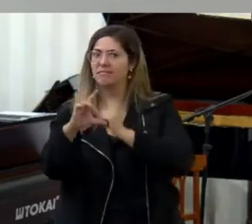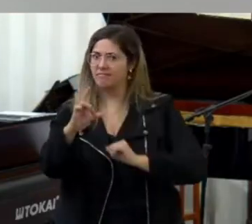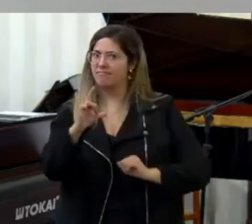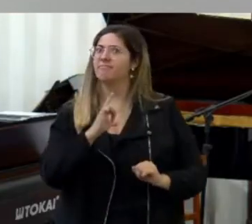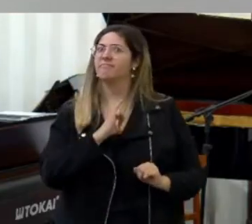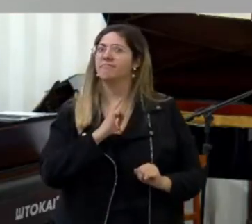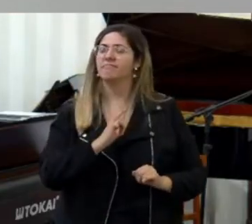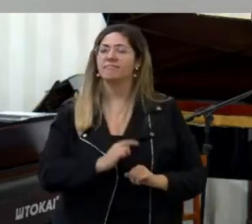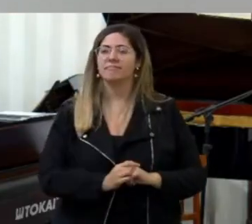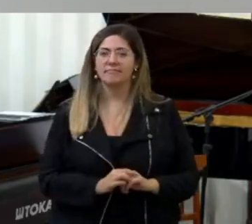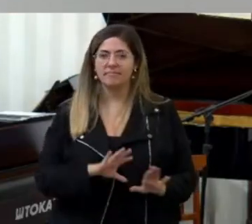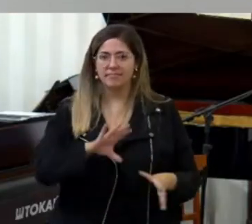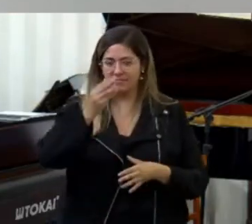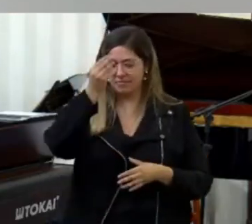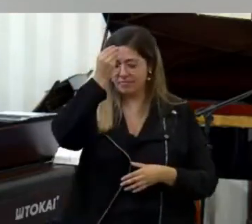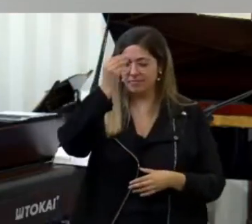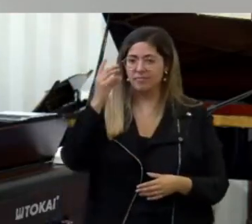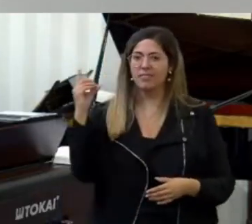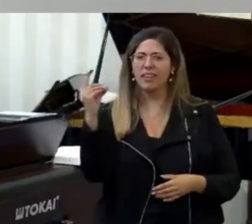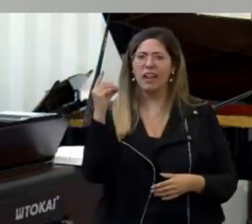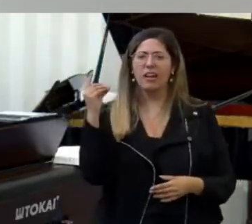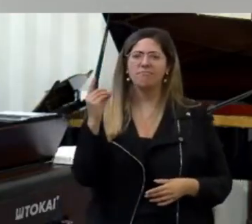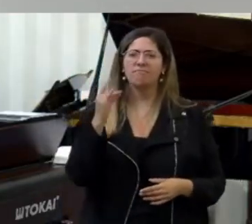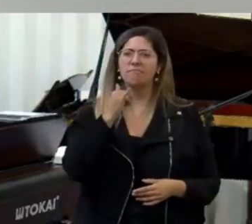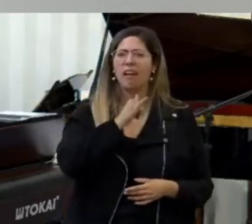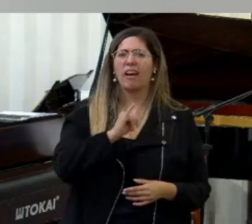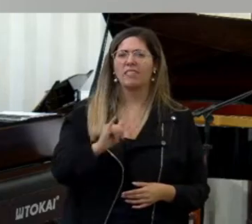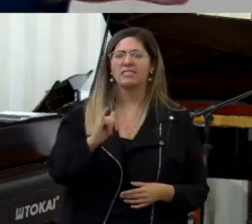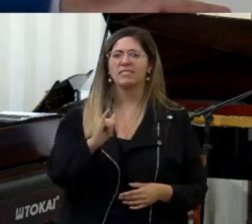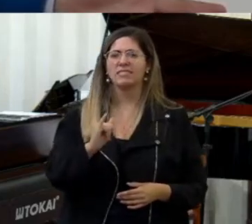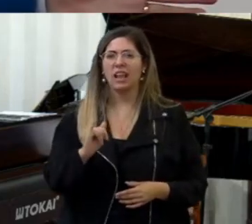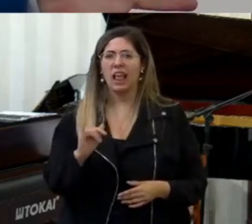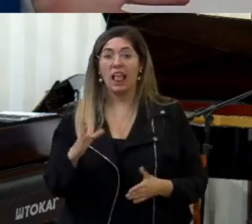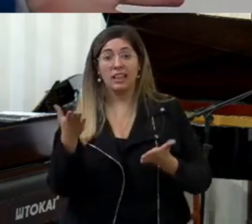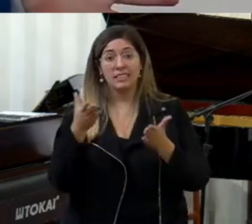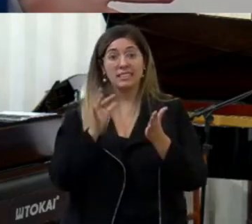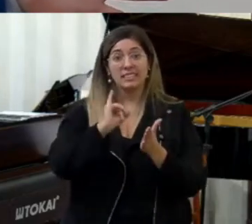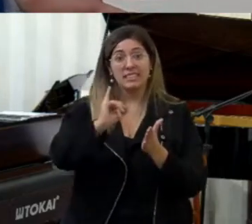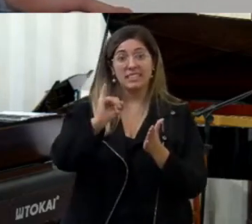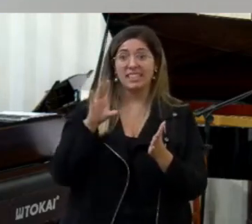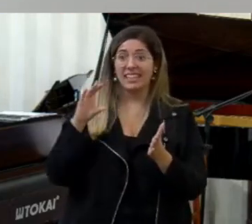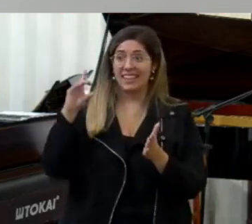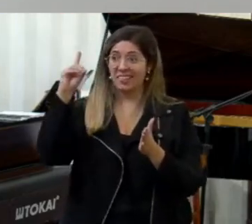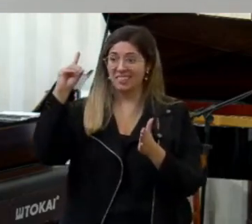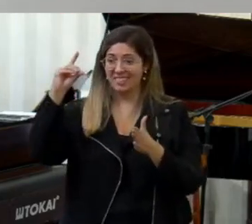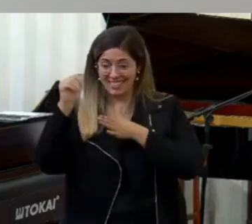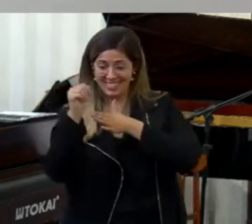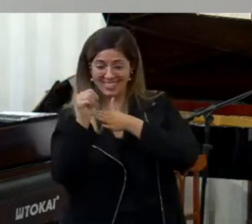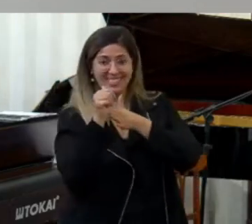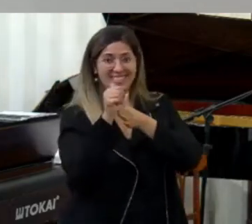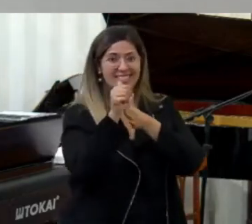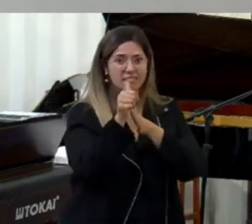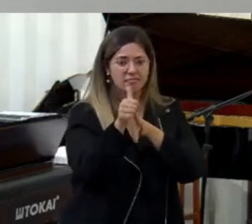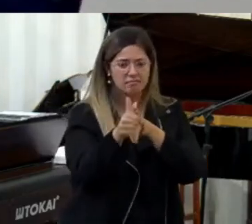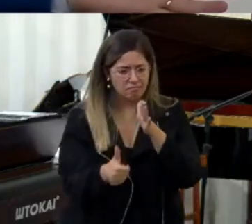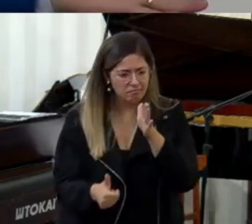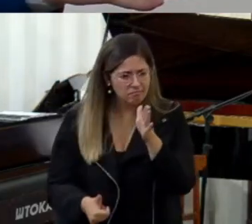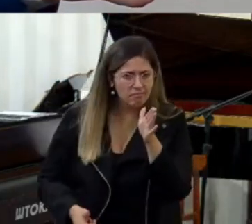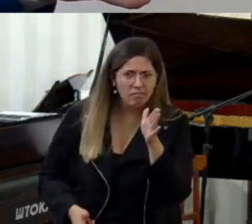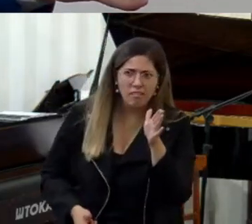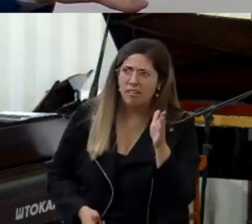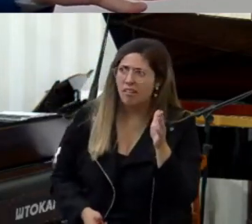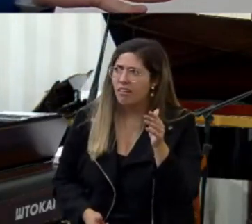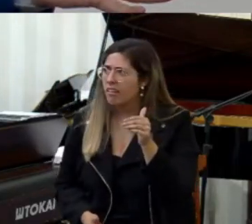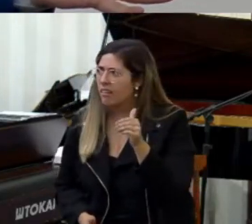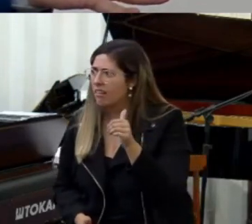dele. Vou parafrasear, é como se Davi dissesse: tira essa direção e eu me perco. Tira esse ímã que me atrai e eu não